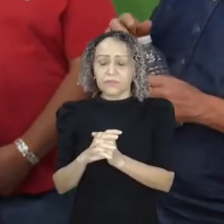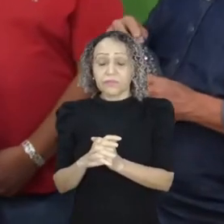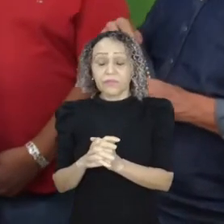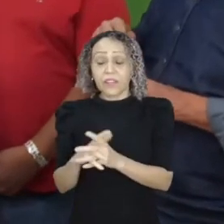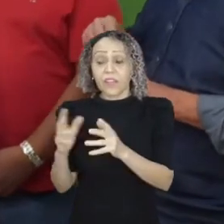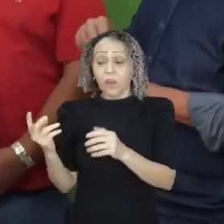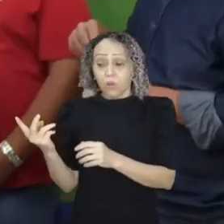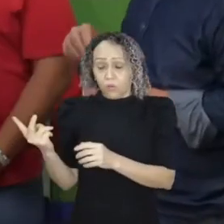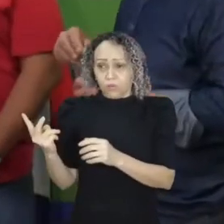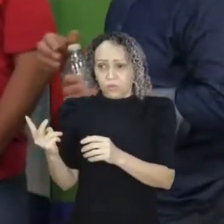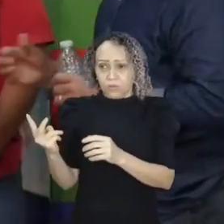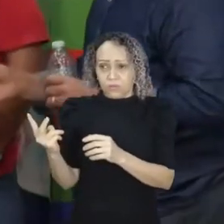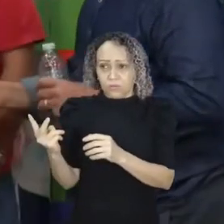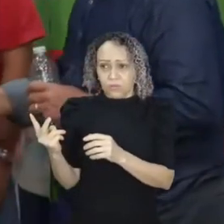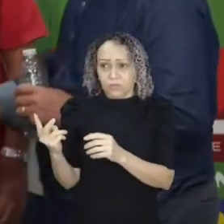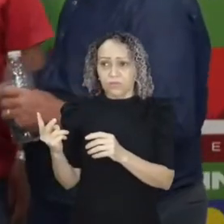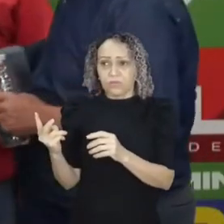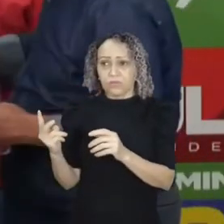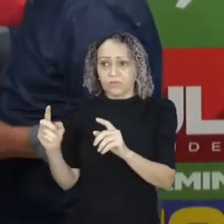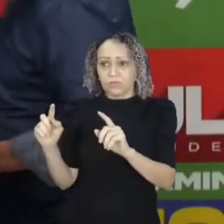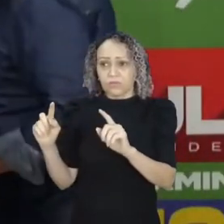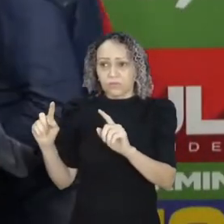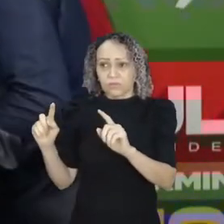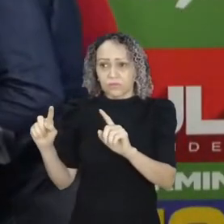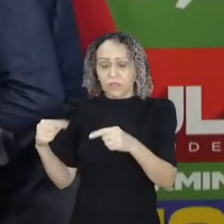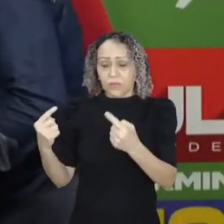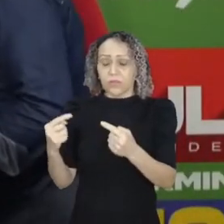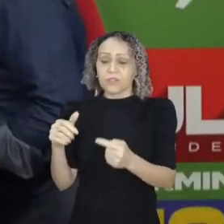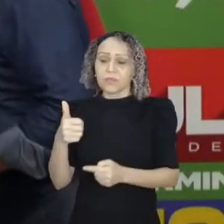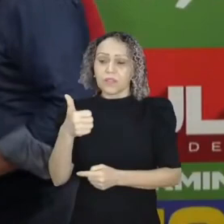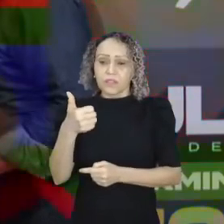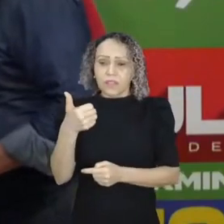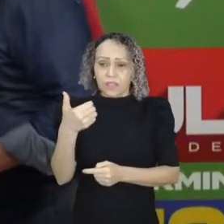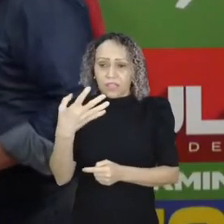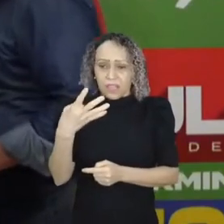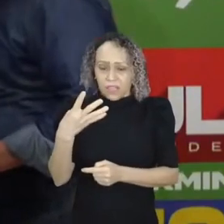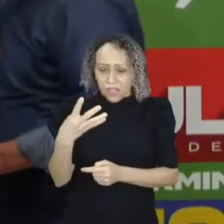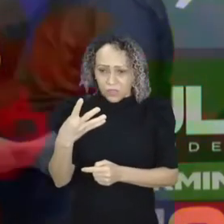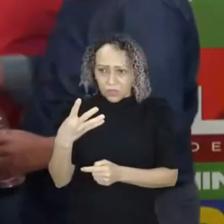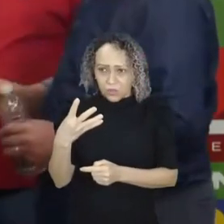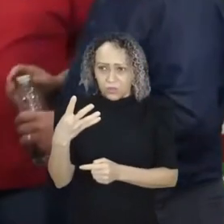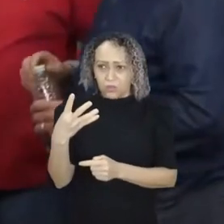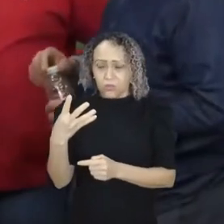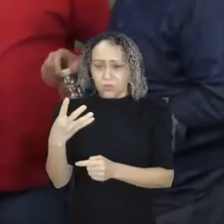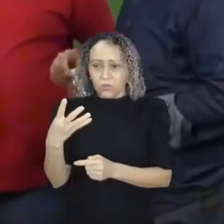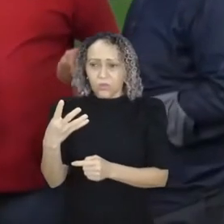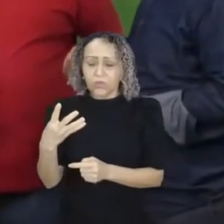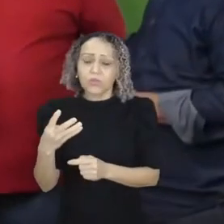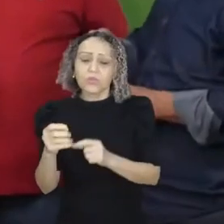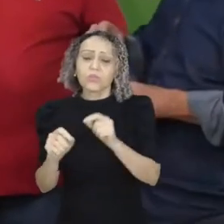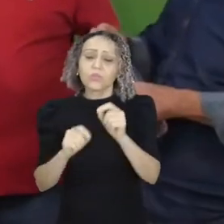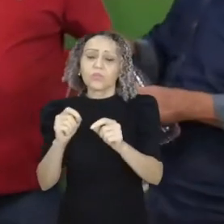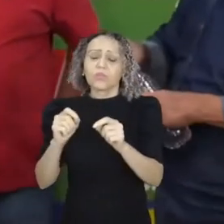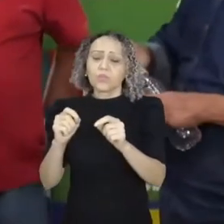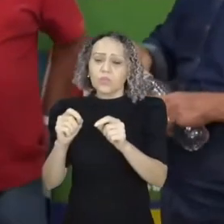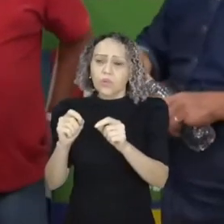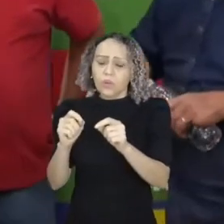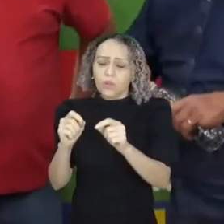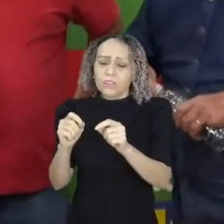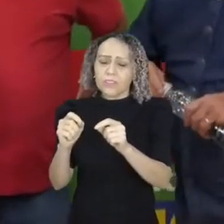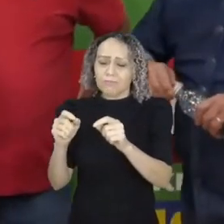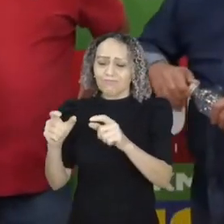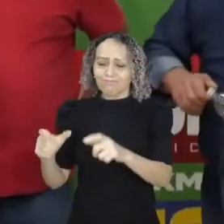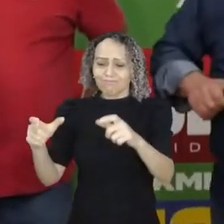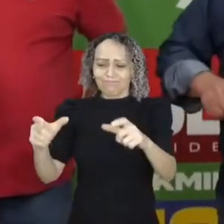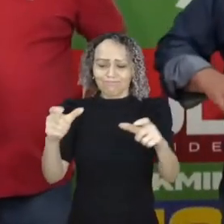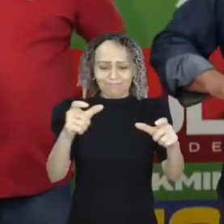mim. As 14 inserções do Edson Aparecido foram usadas contra mim. Isso não vai existir no